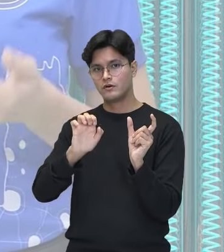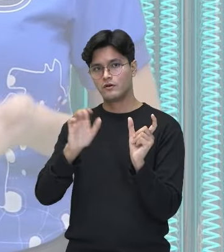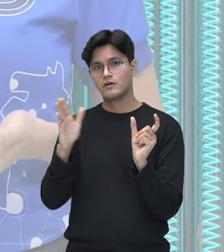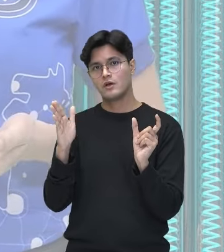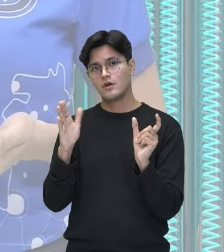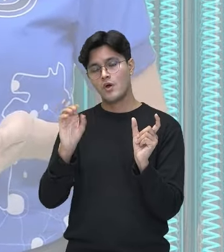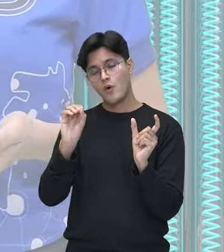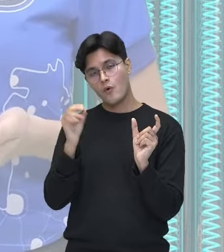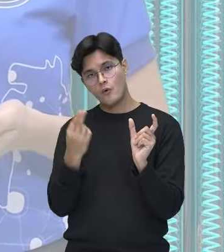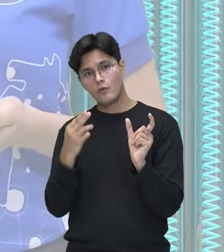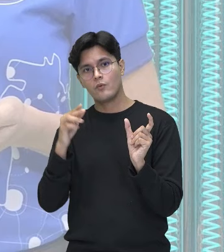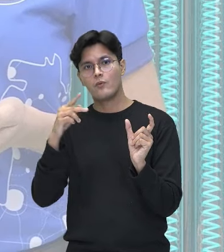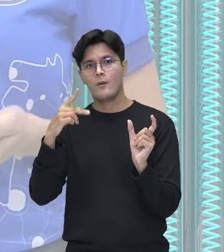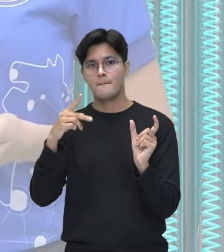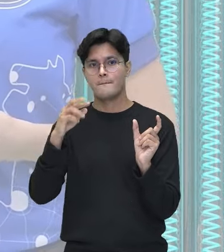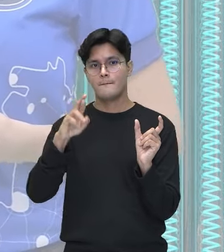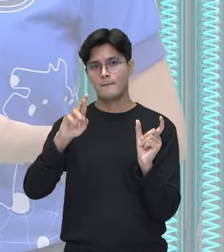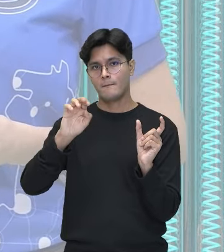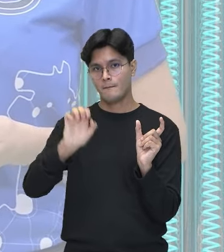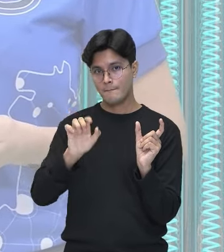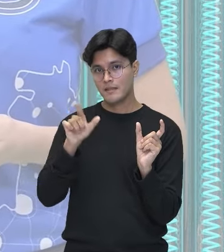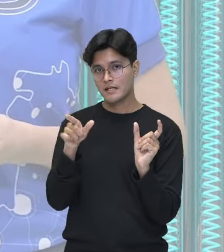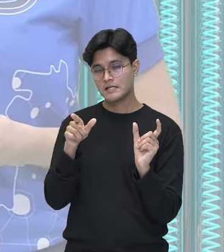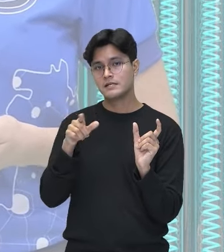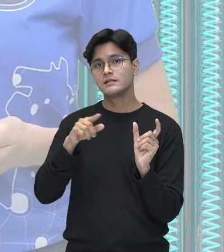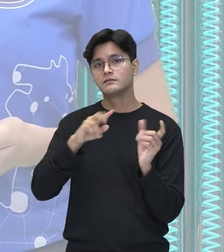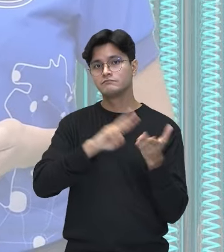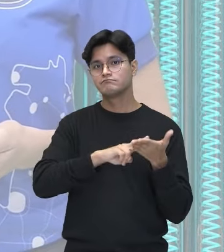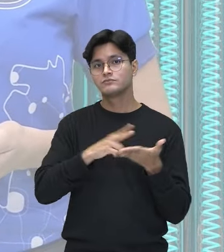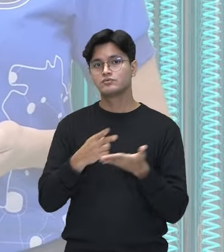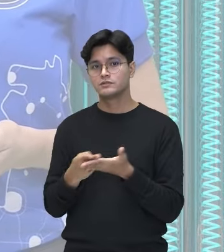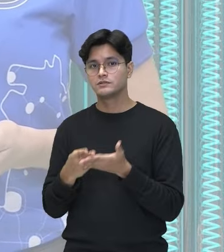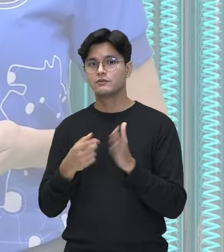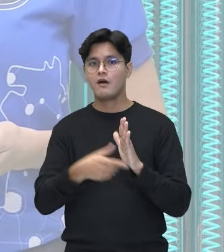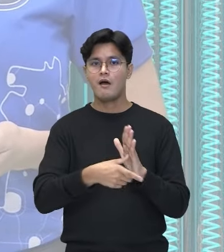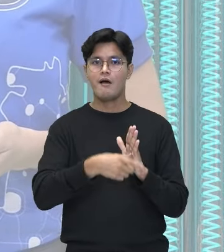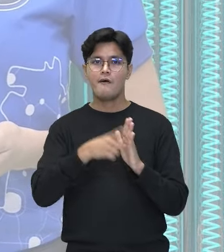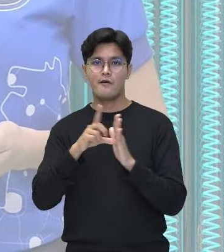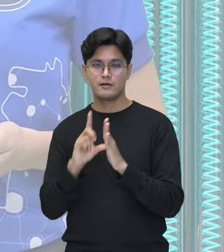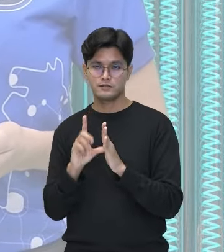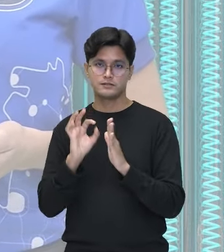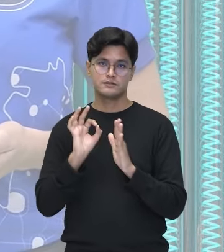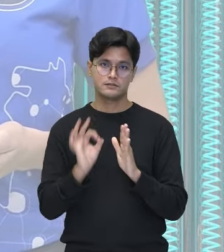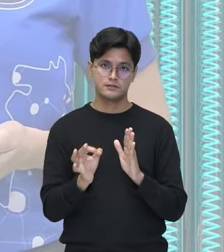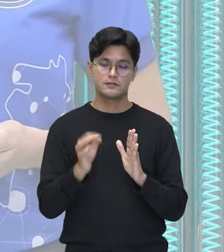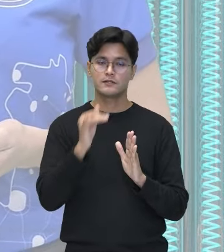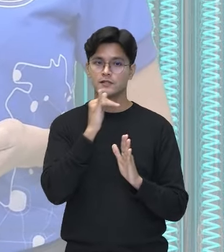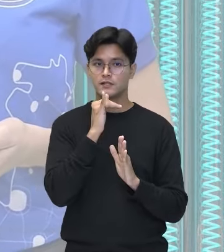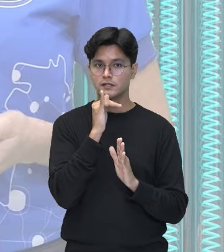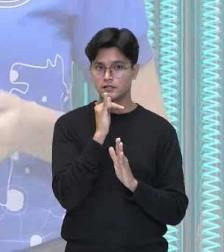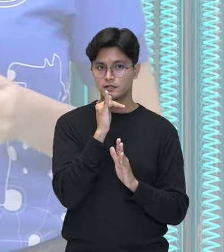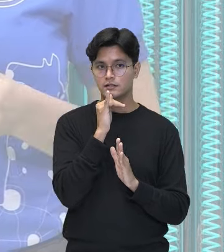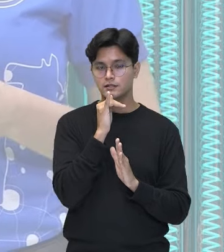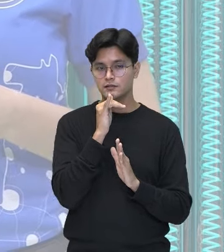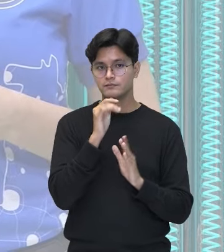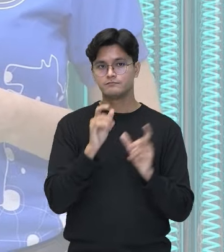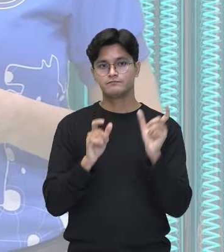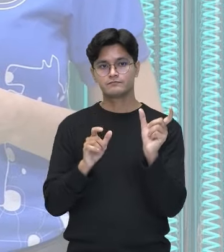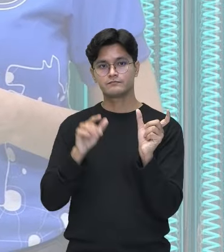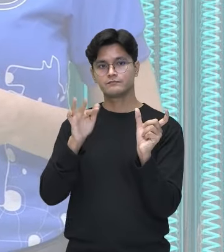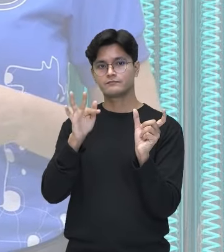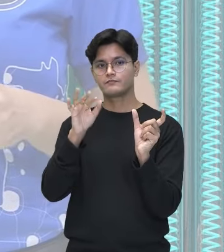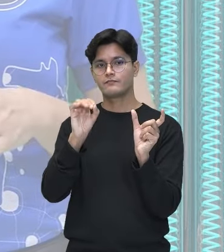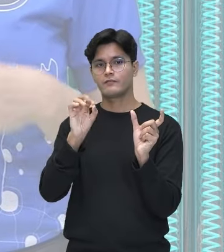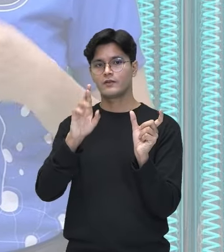É anterior, prévio ou antes de. Exemplo, foresee. A palavra see, que está